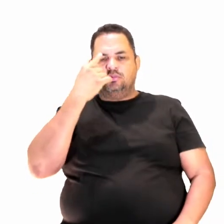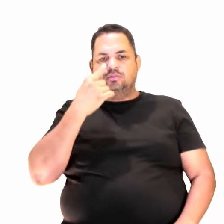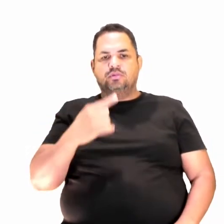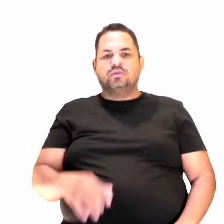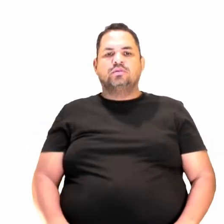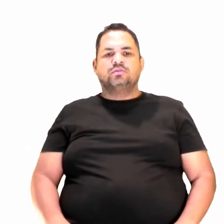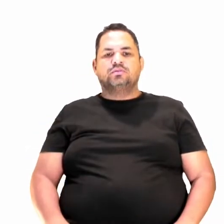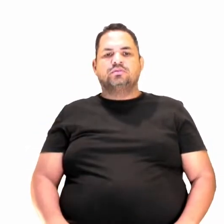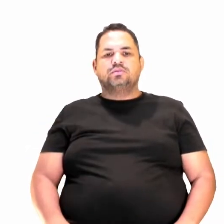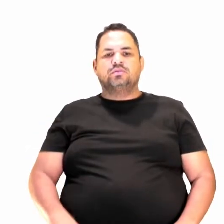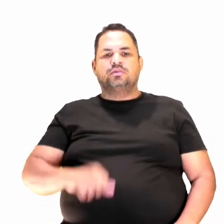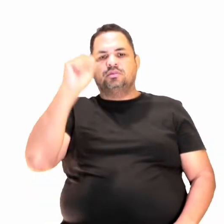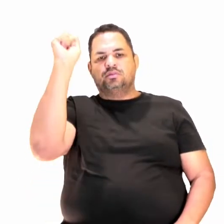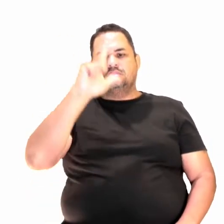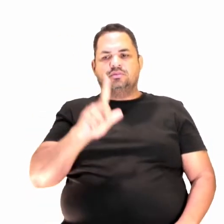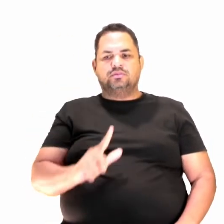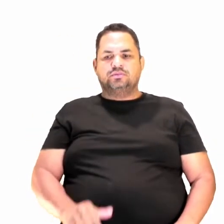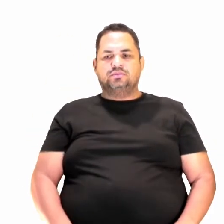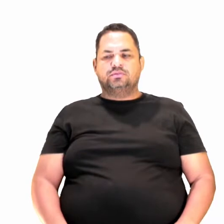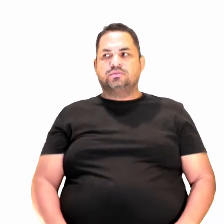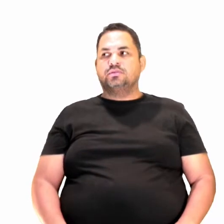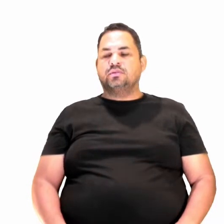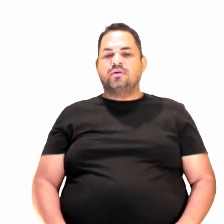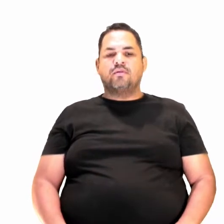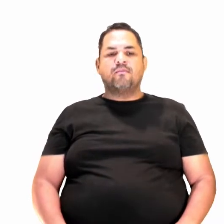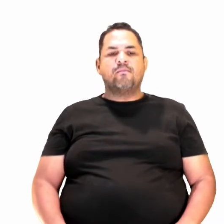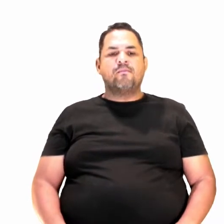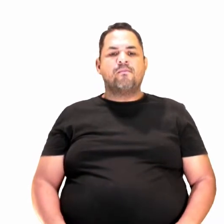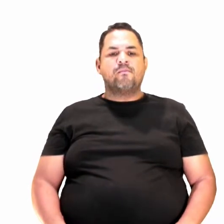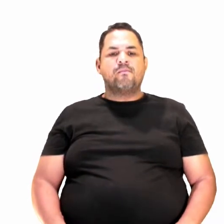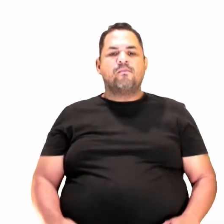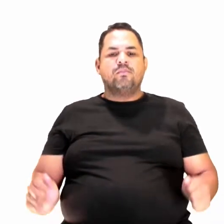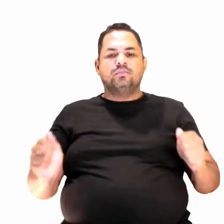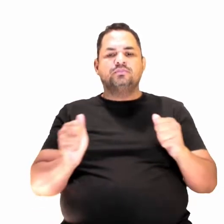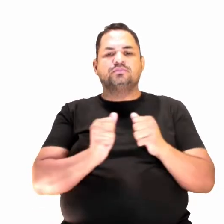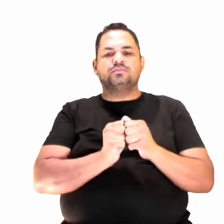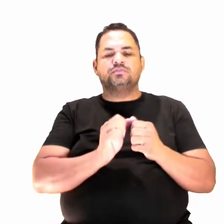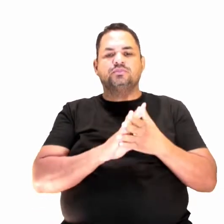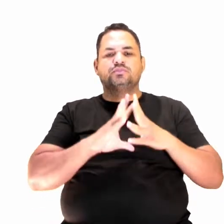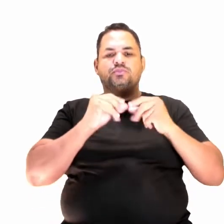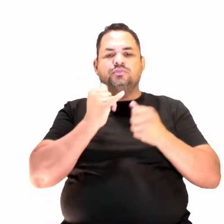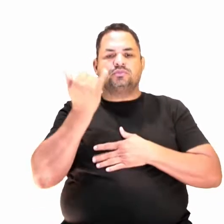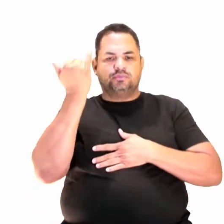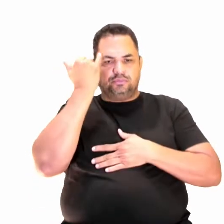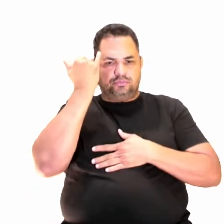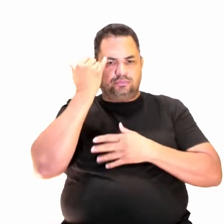Temos aqui tall. A gente viu que ela é tall. Então, foi o vocabulário que foi passado para a